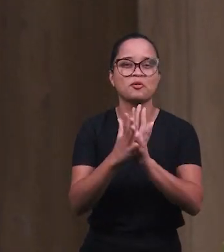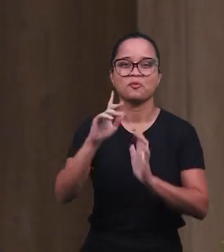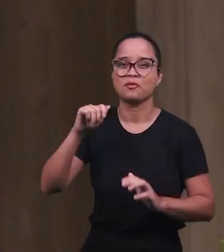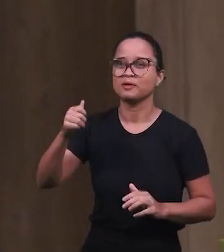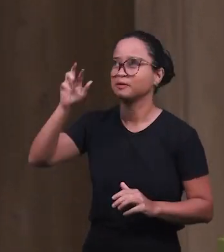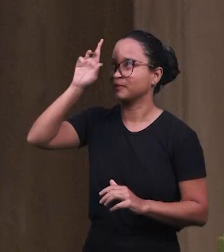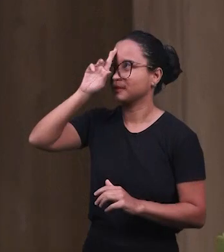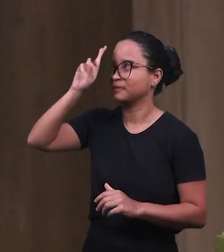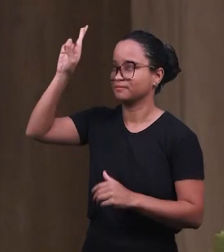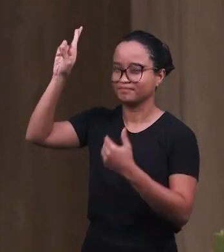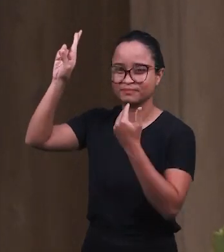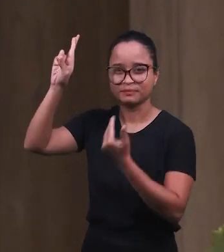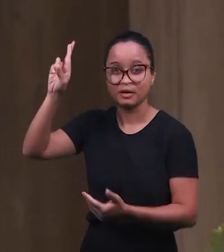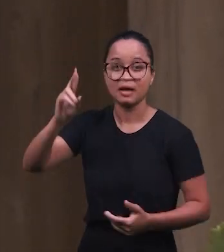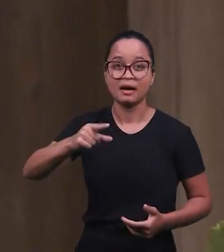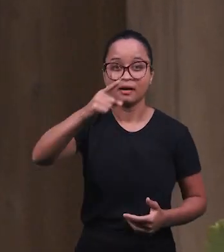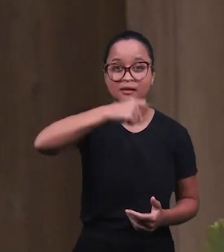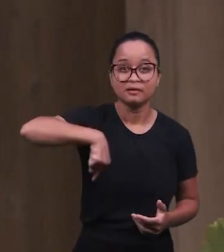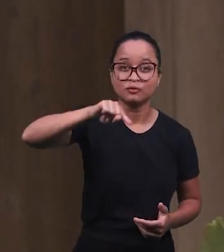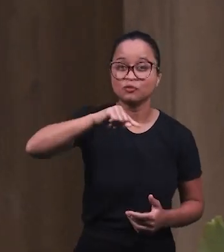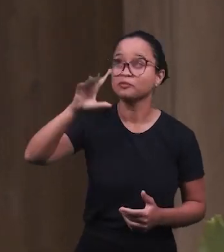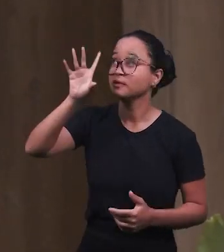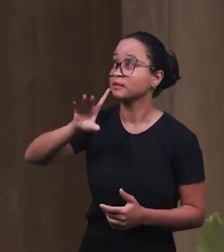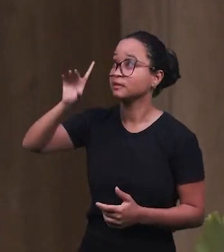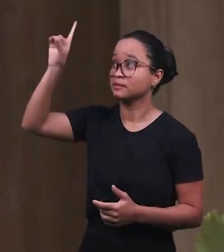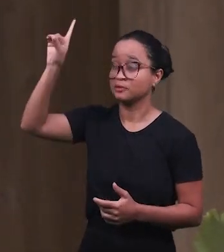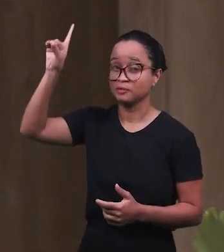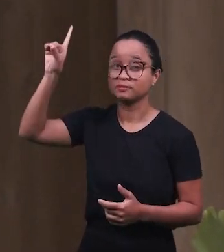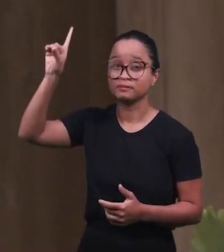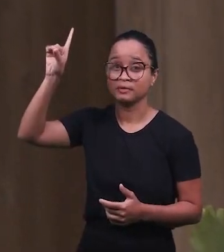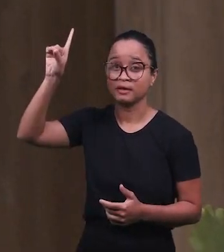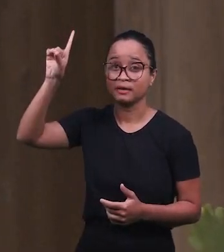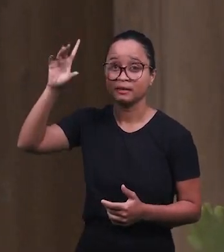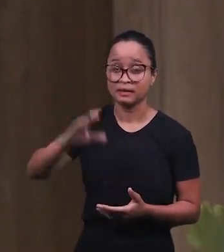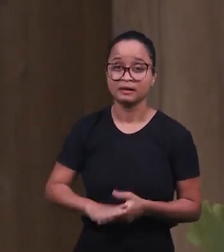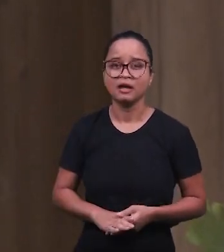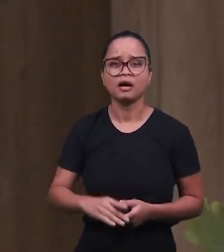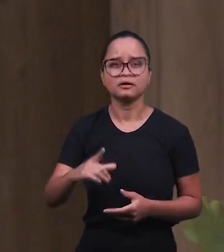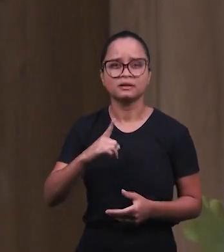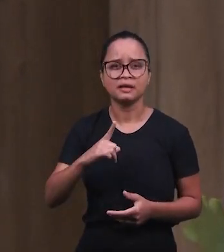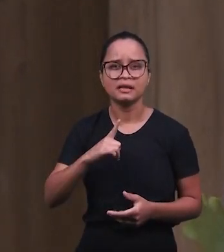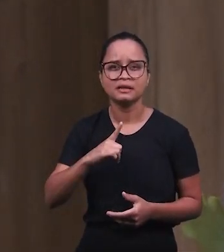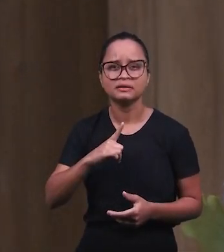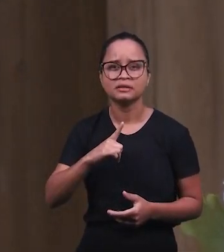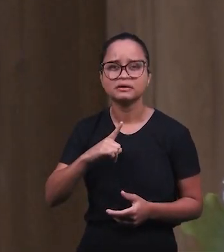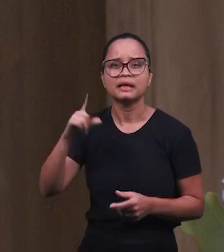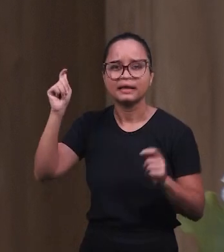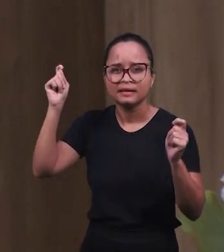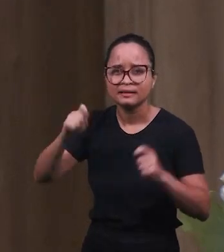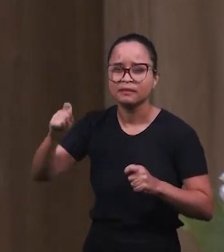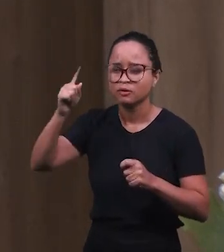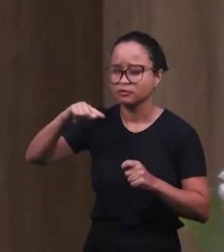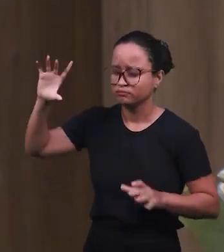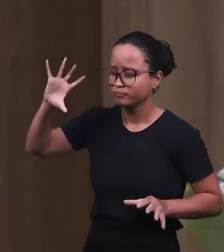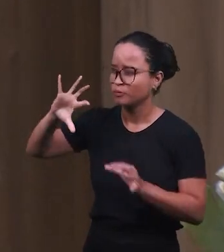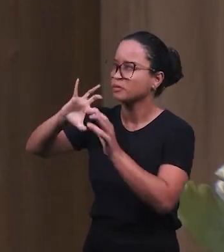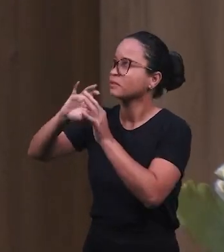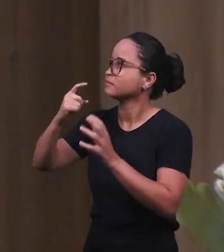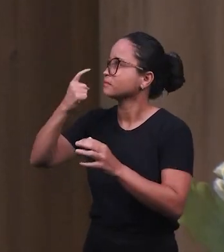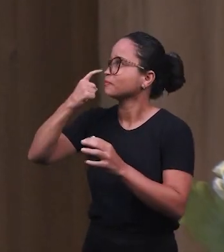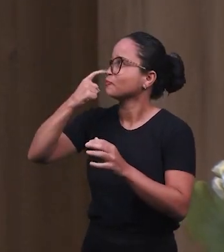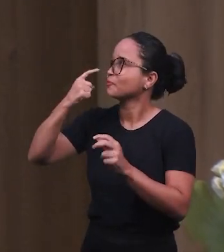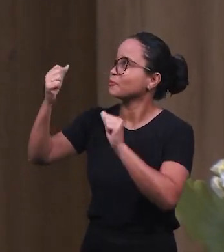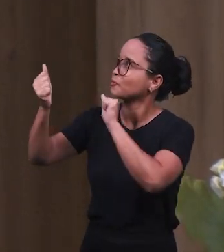Louvado seja o nome do Senhor. Esse é o nosso Deus, Ele é um Deus propício, Ele se faz propício, ou seja, se faz acessível a